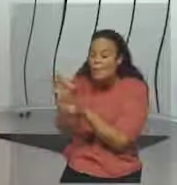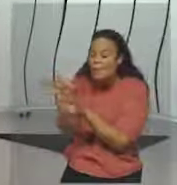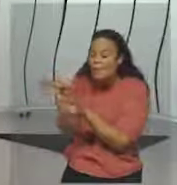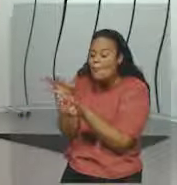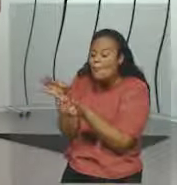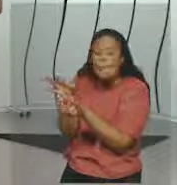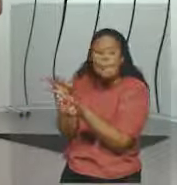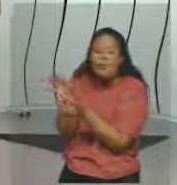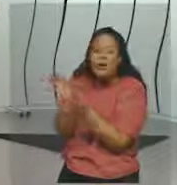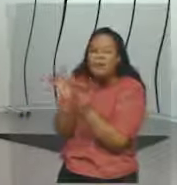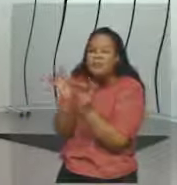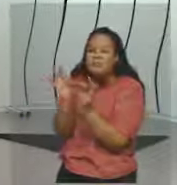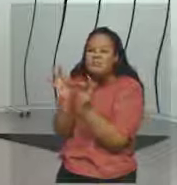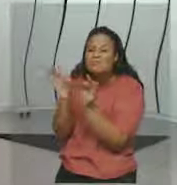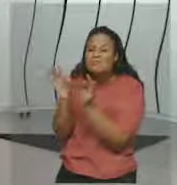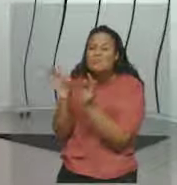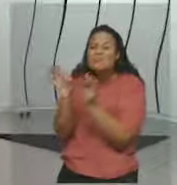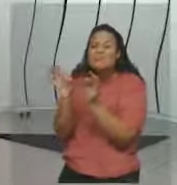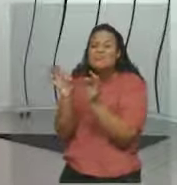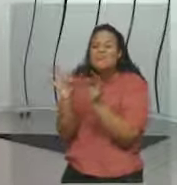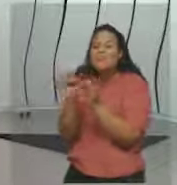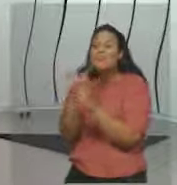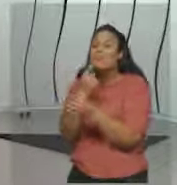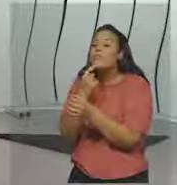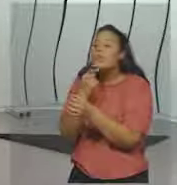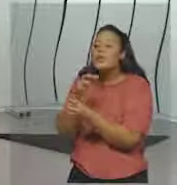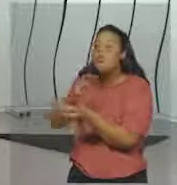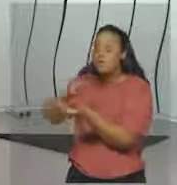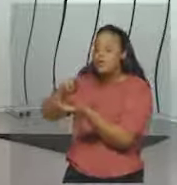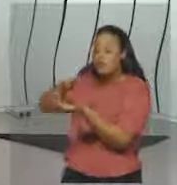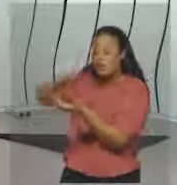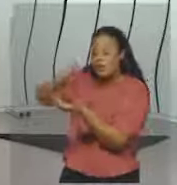que é a resistência, que aqui está representado de vermelho, está aqui, ó.